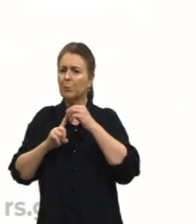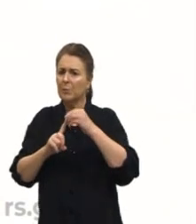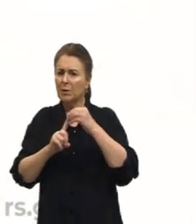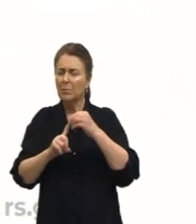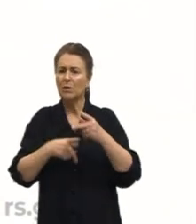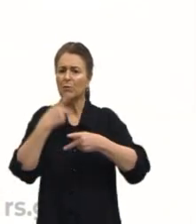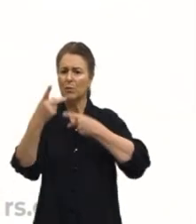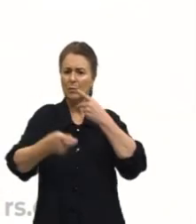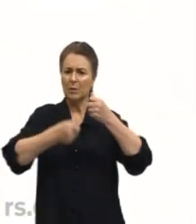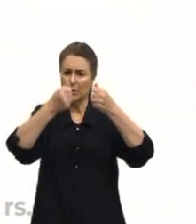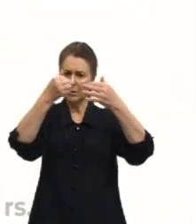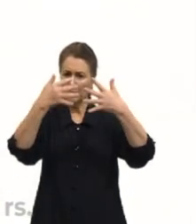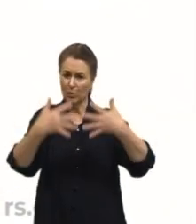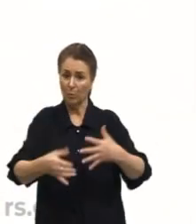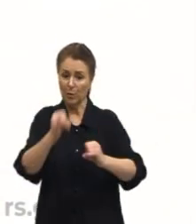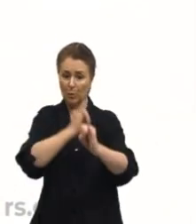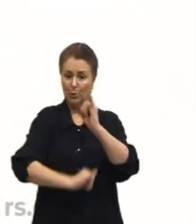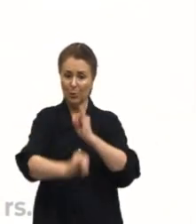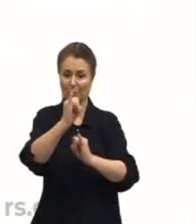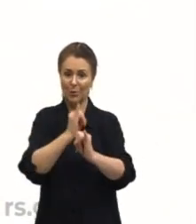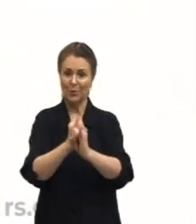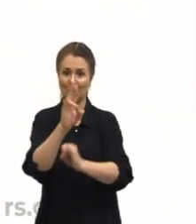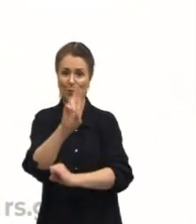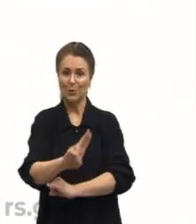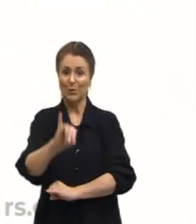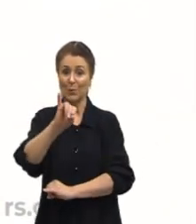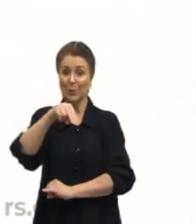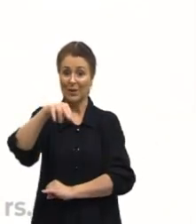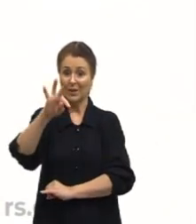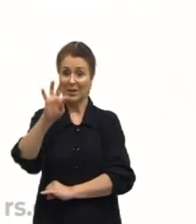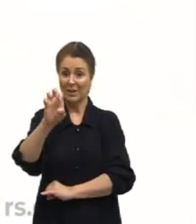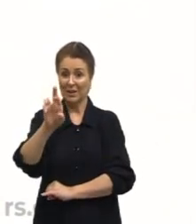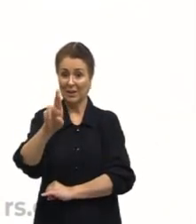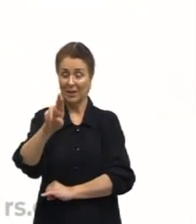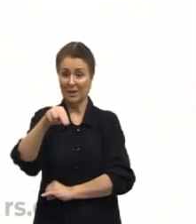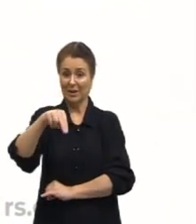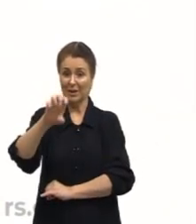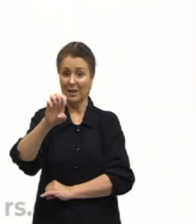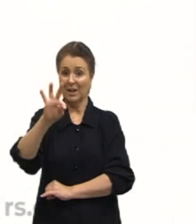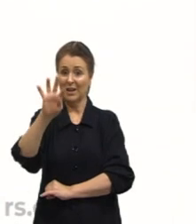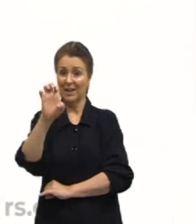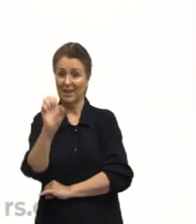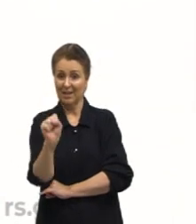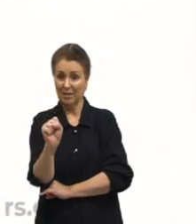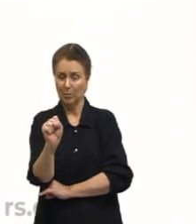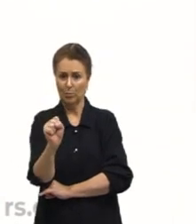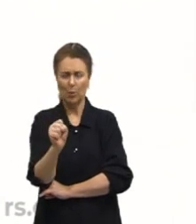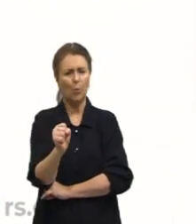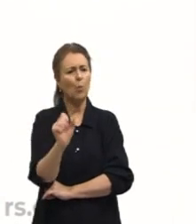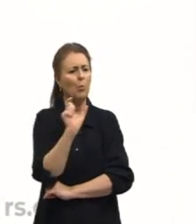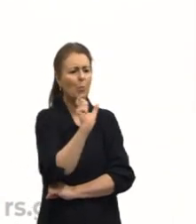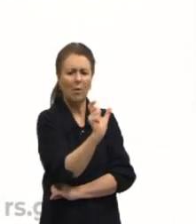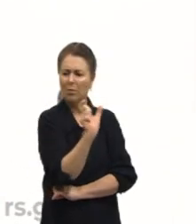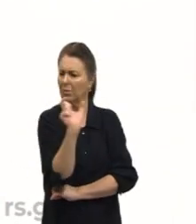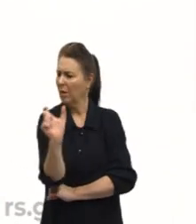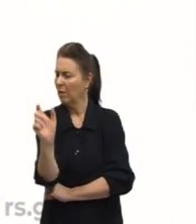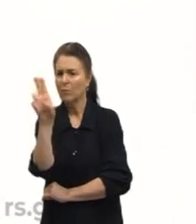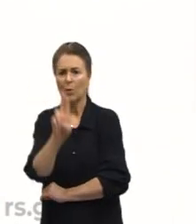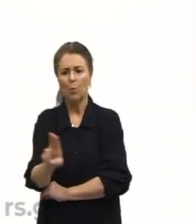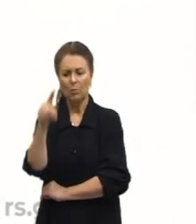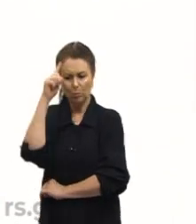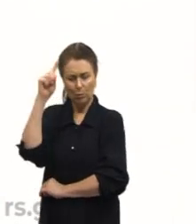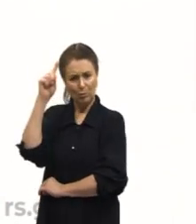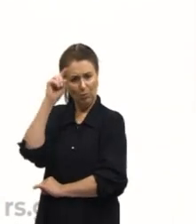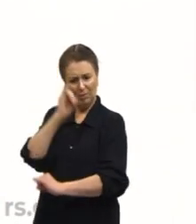foi falado ali sobre internetês né quantos termos de que a gente usa no nosso dia a dia aí na internet